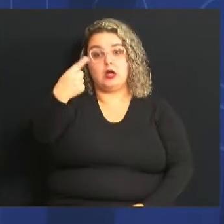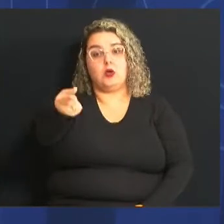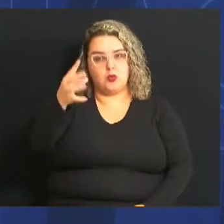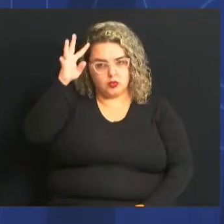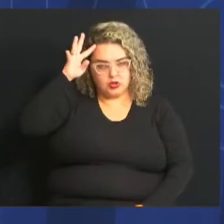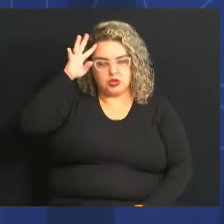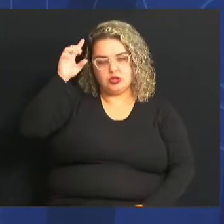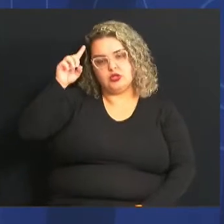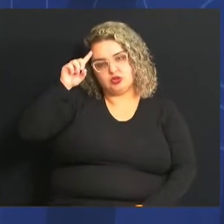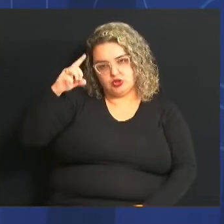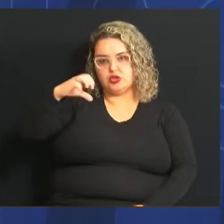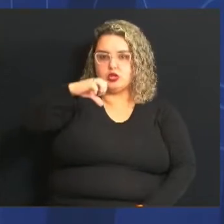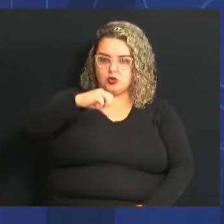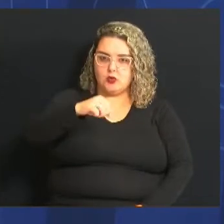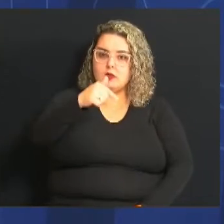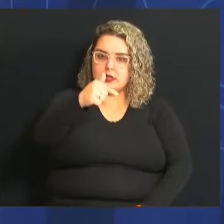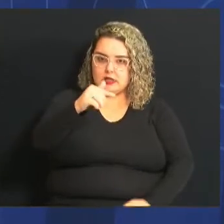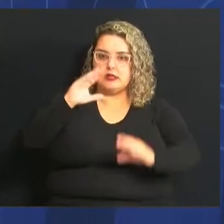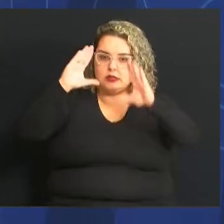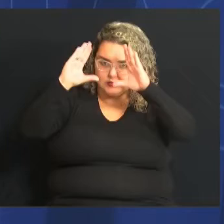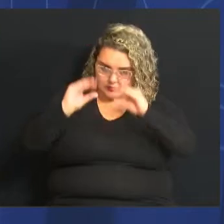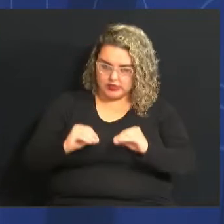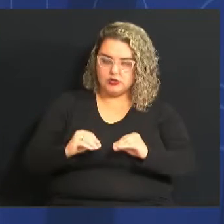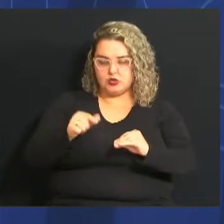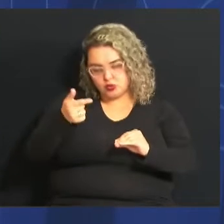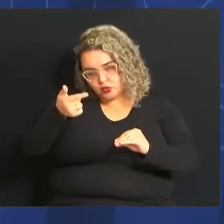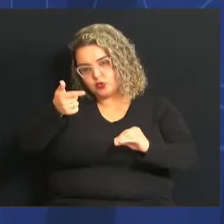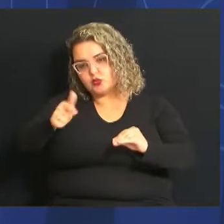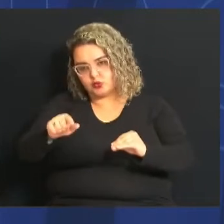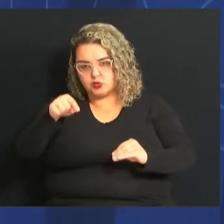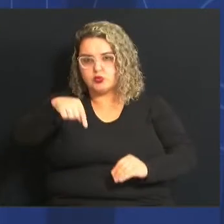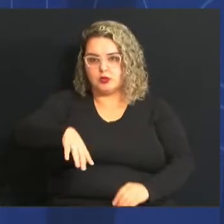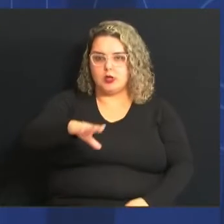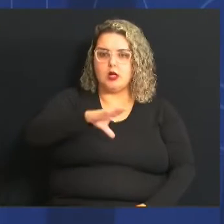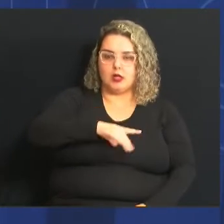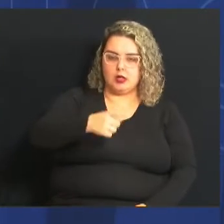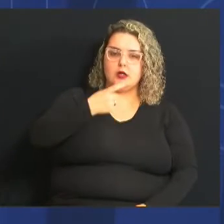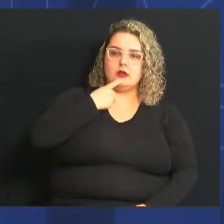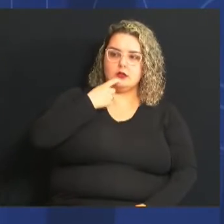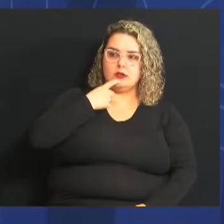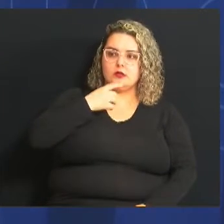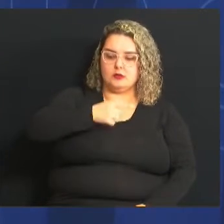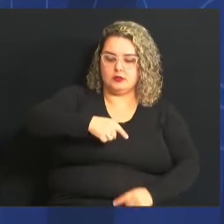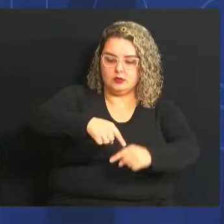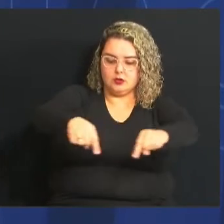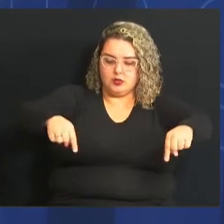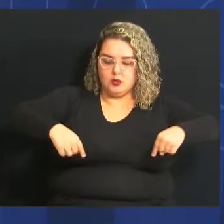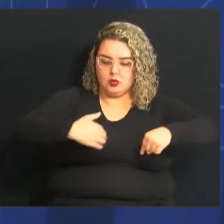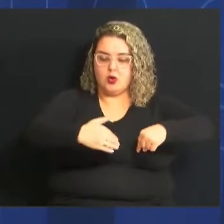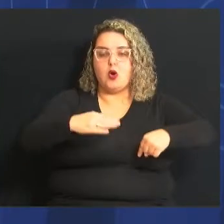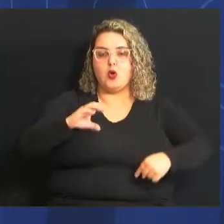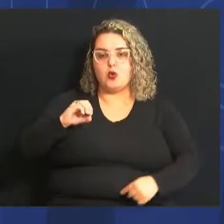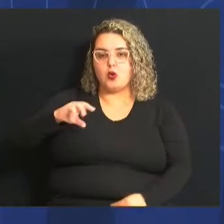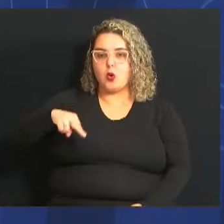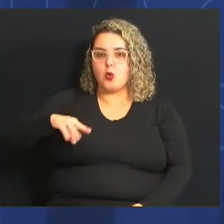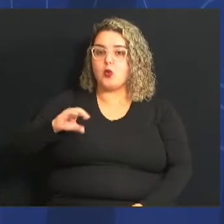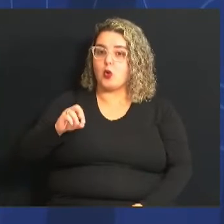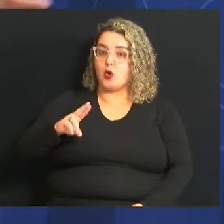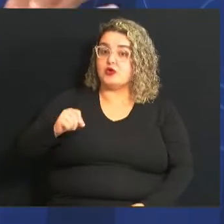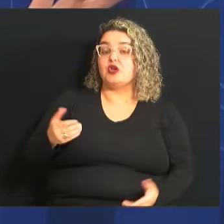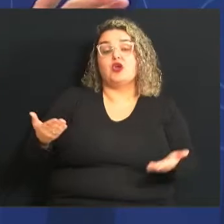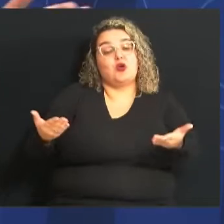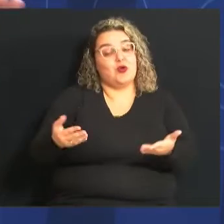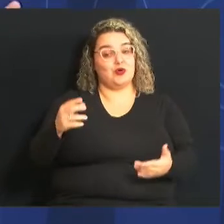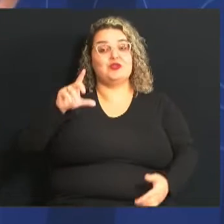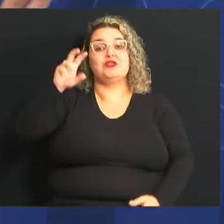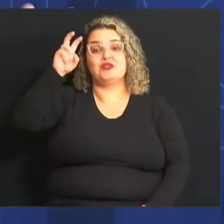9, às 7 horas da noite. Segue sendo aqui em Campinas, na Arena Concórdia. Olha só, e hoje é quinta-feira, é